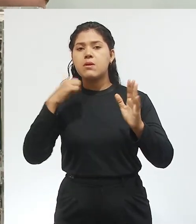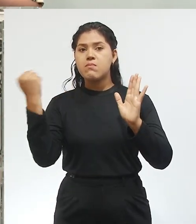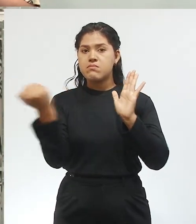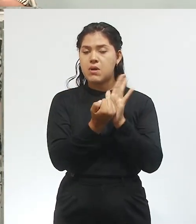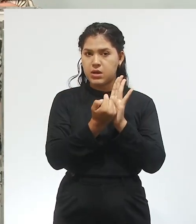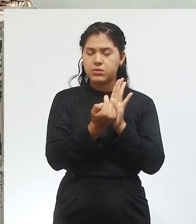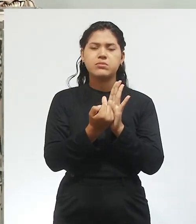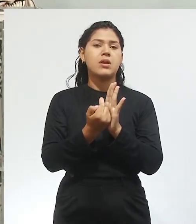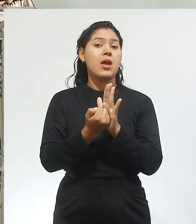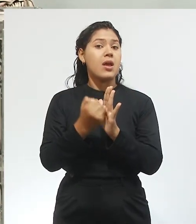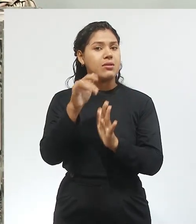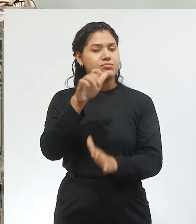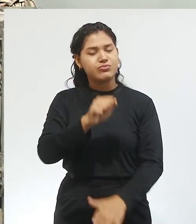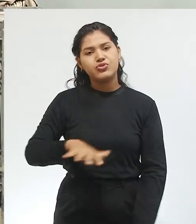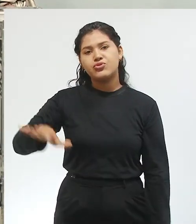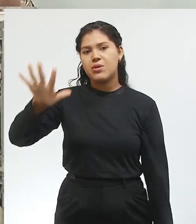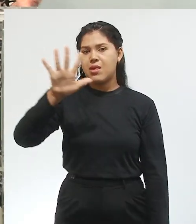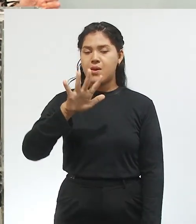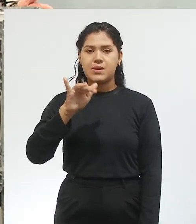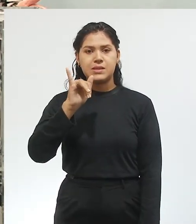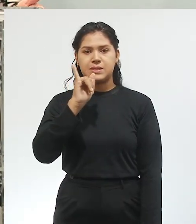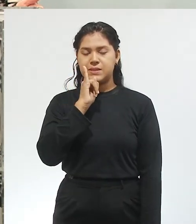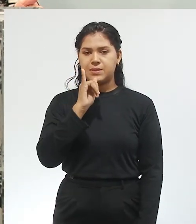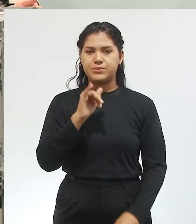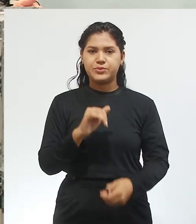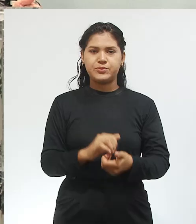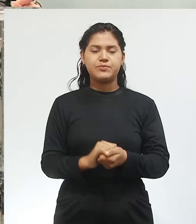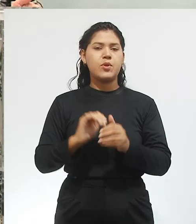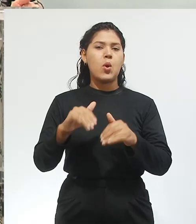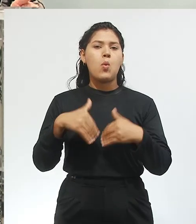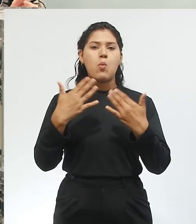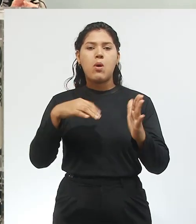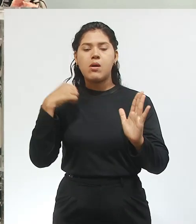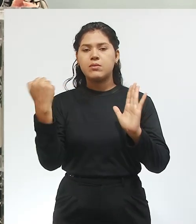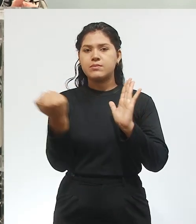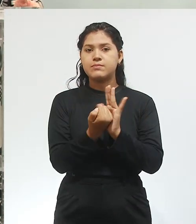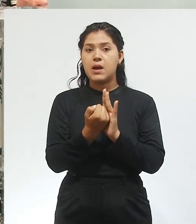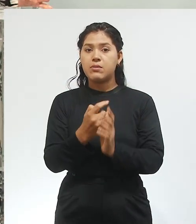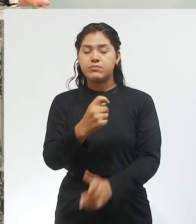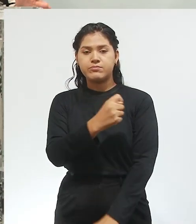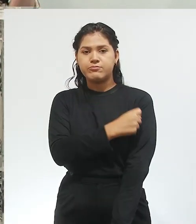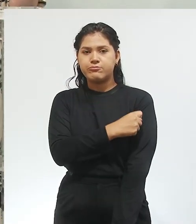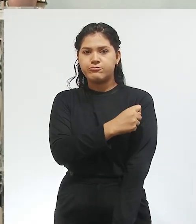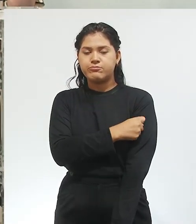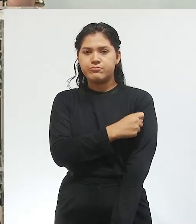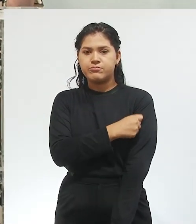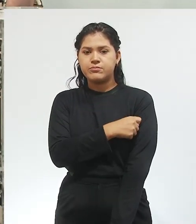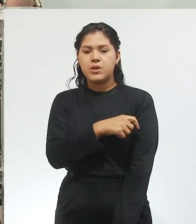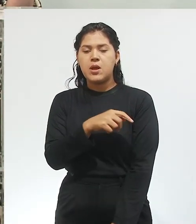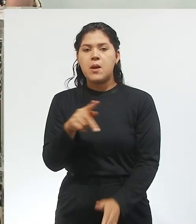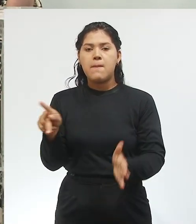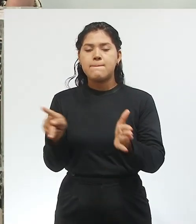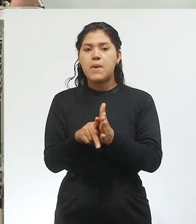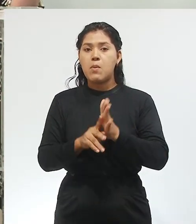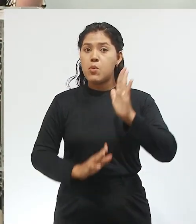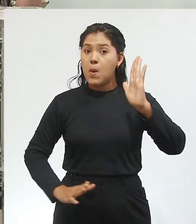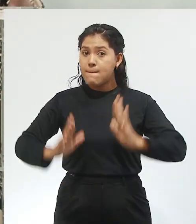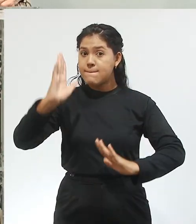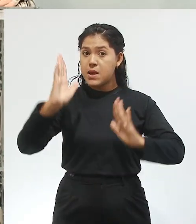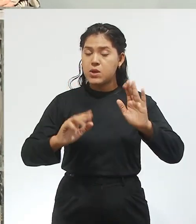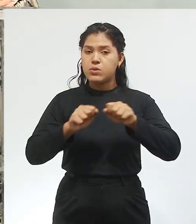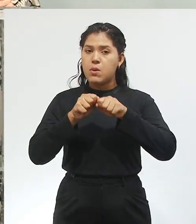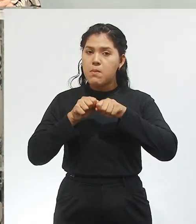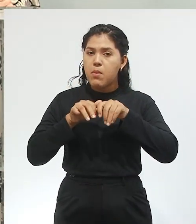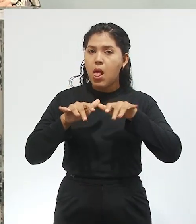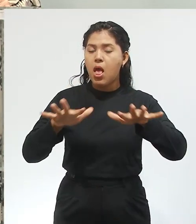coisa bem maior, ela é mais ampla. O impacto é, por exemplo, qual foi o impacto da vacinação na pandemia